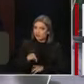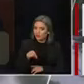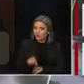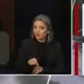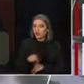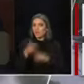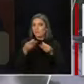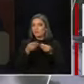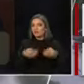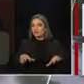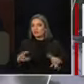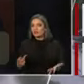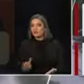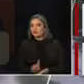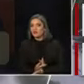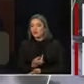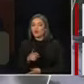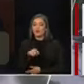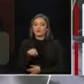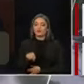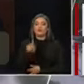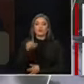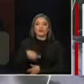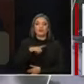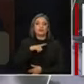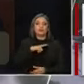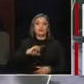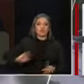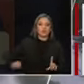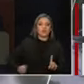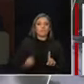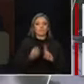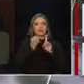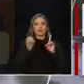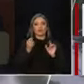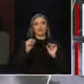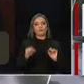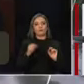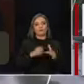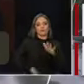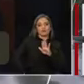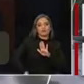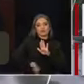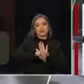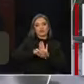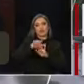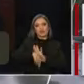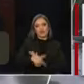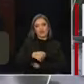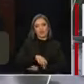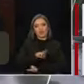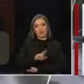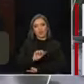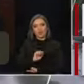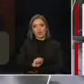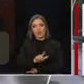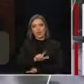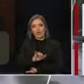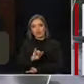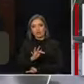pelo sujeito passivo produz impacto para tornar o ilícito qualificado. Sob